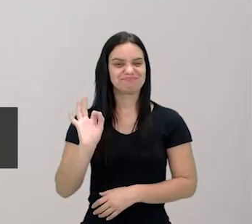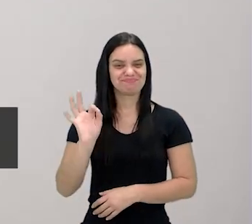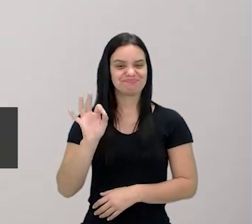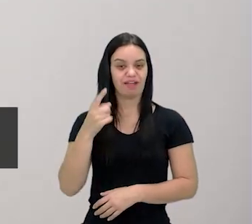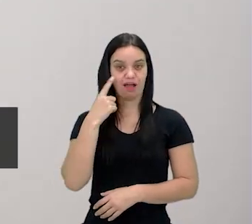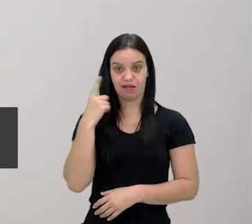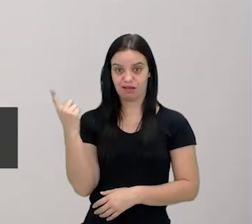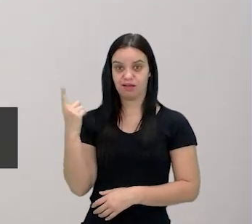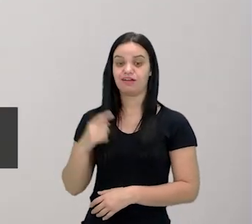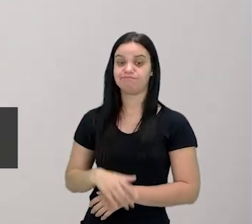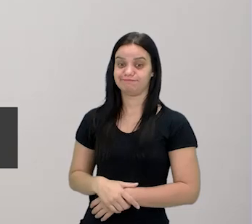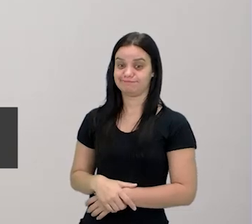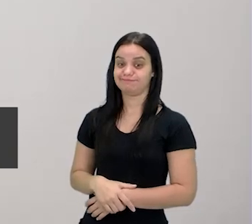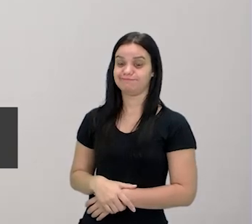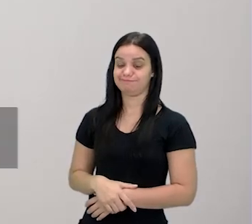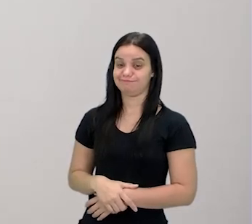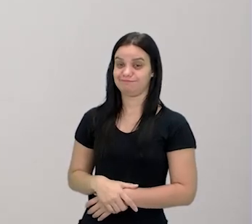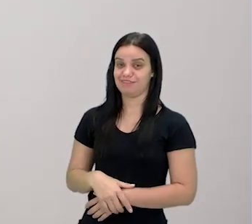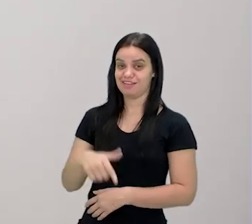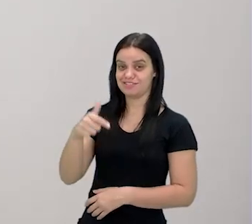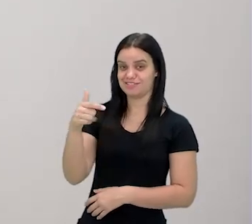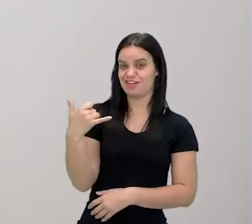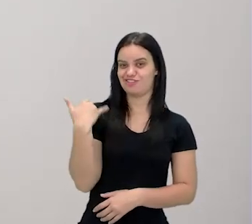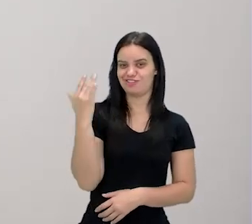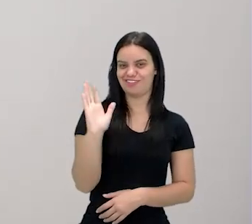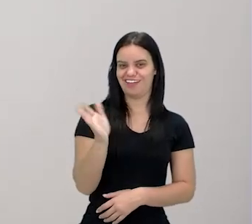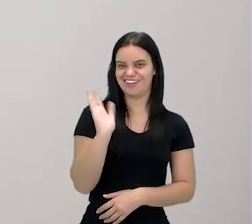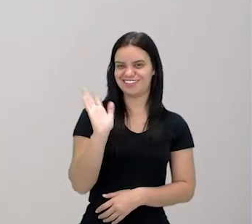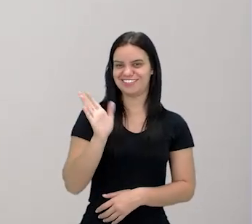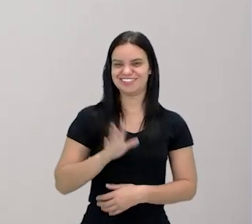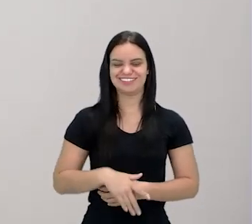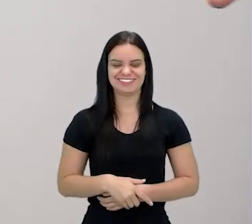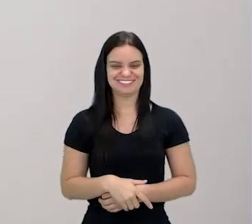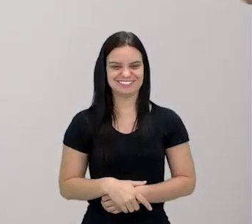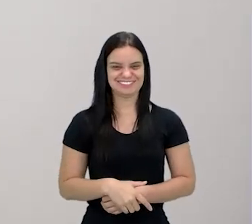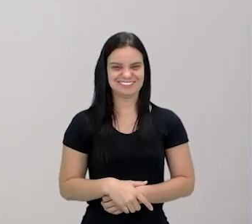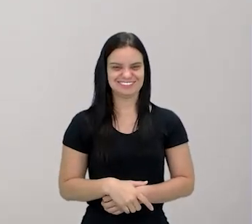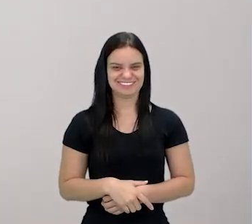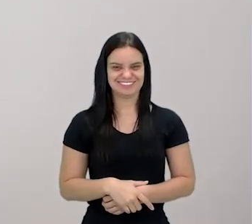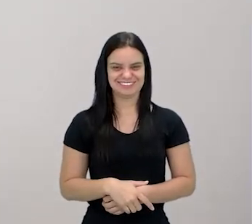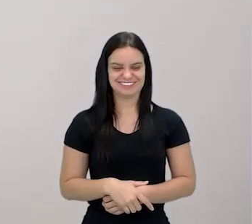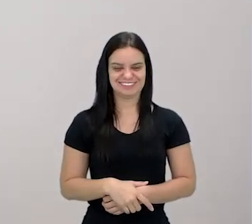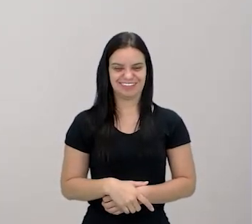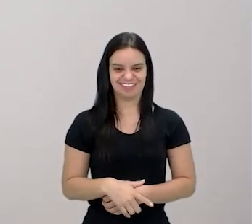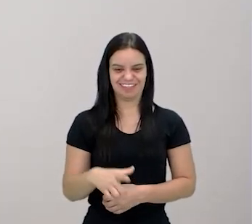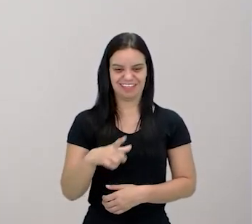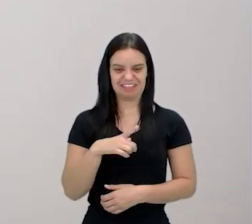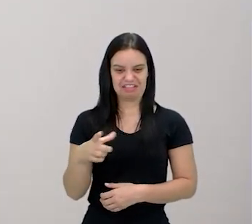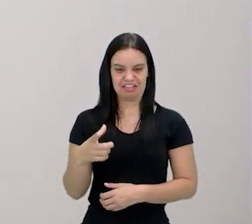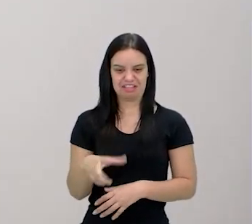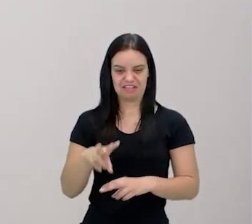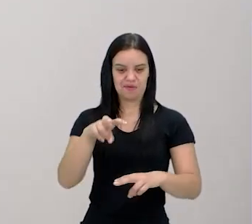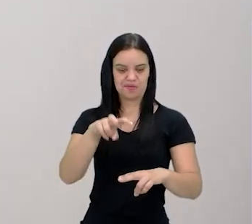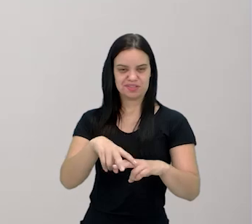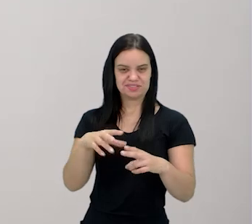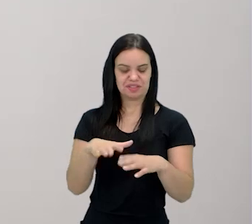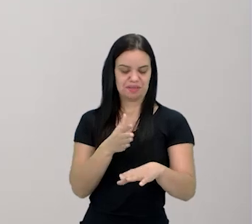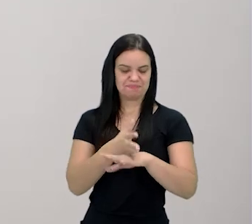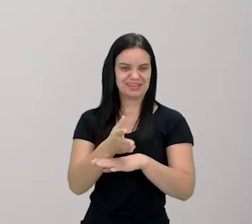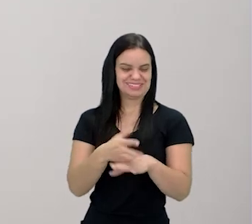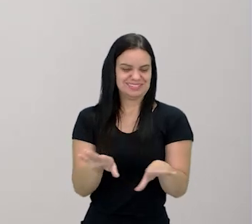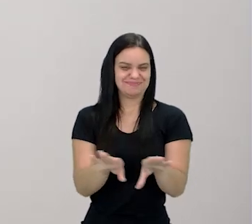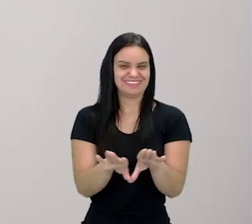certeza. Olha como ele cresceu. Ele tem 7 anos já. E Tá ele, muito lindo. ele tem até uma poltrona hoje para ele participar conosco